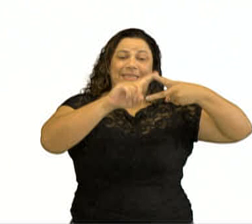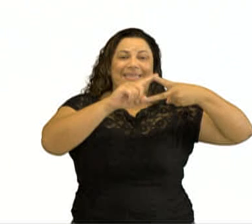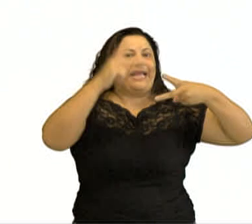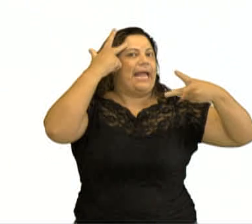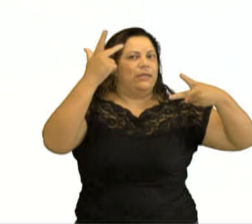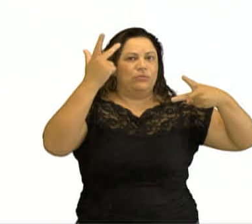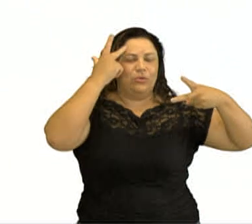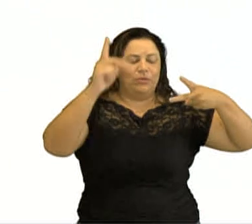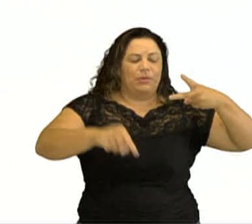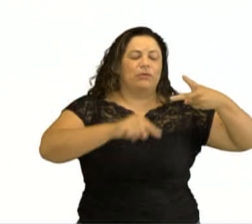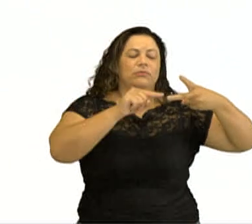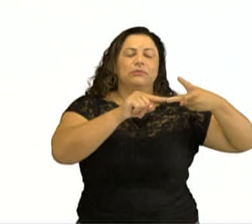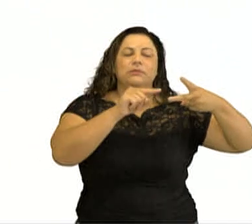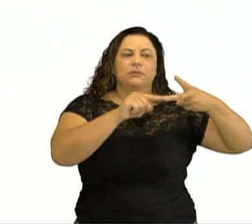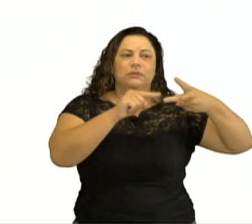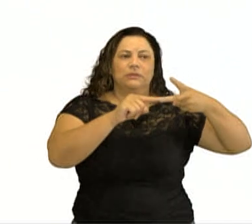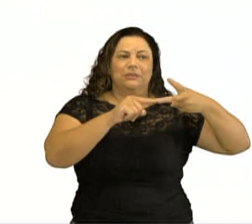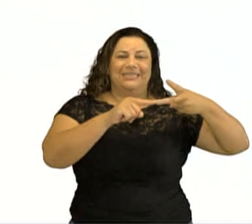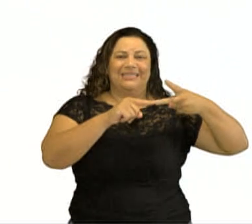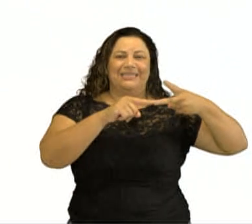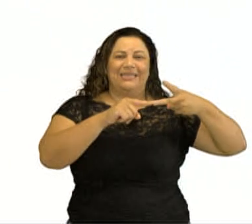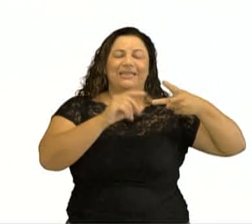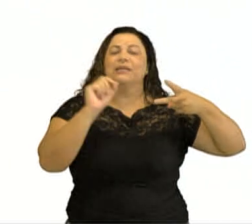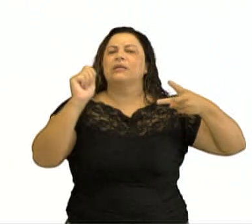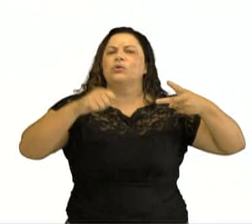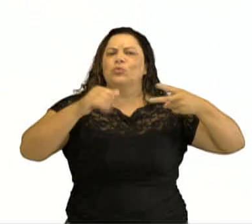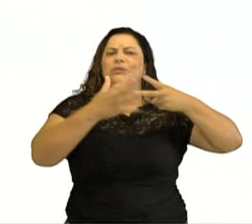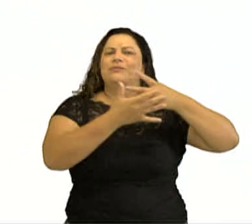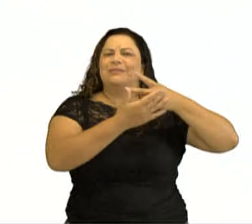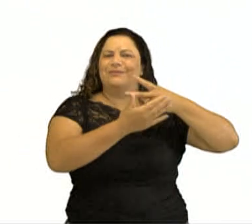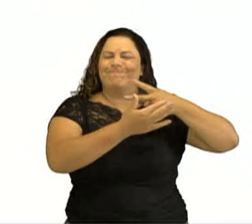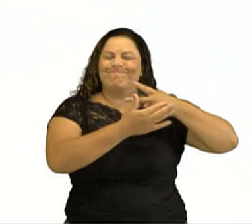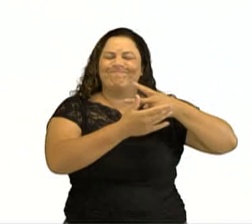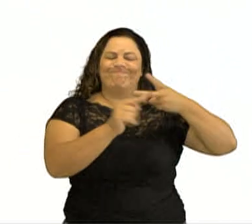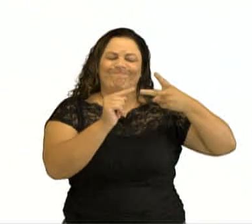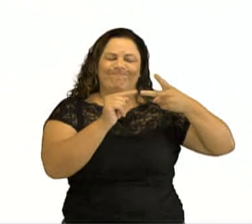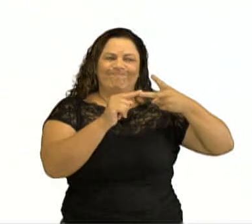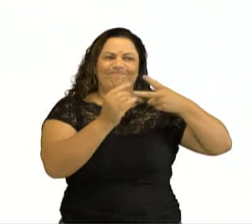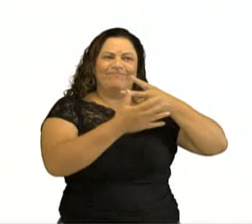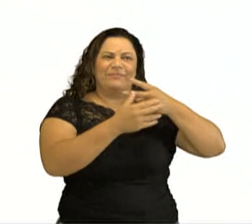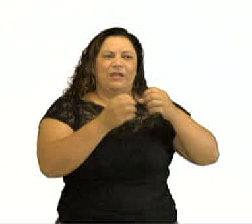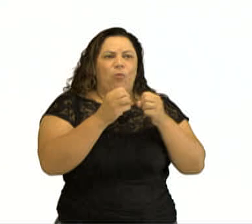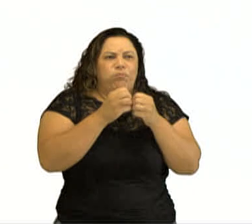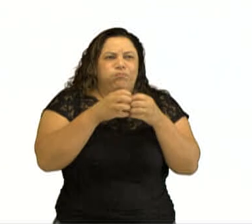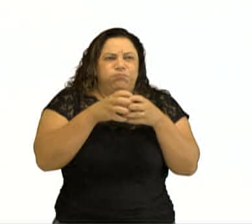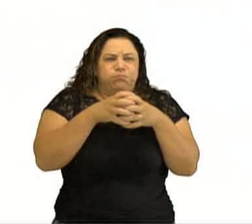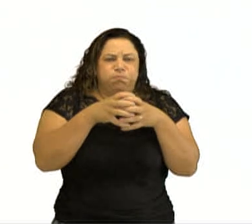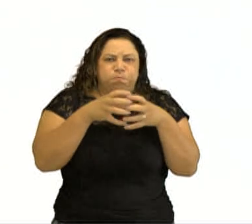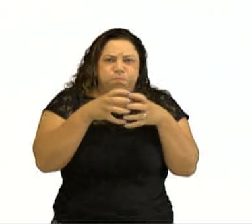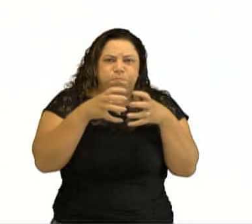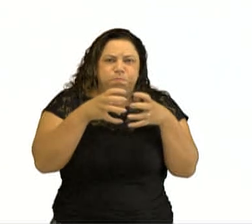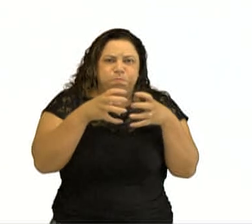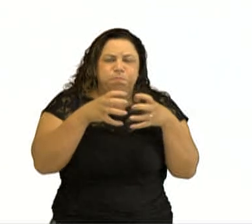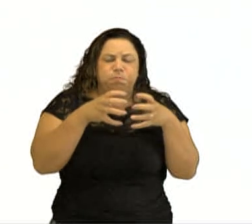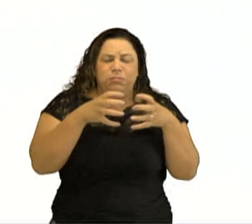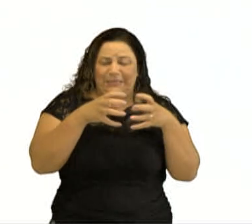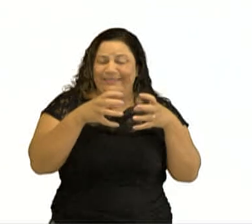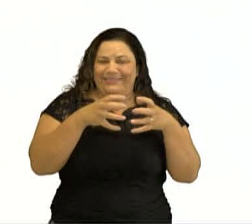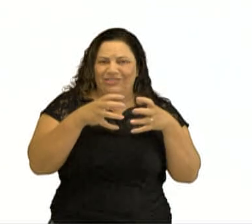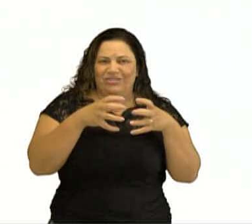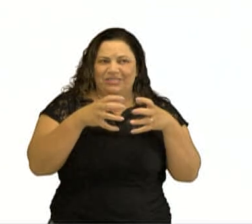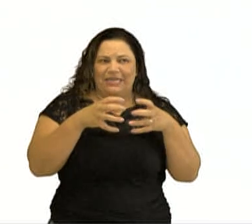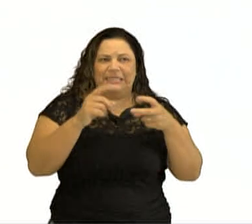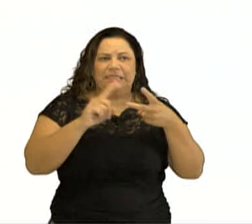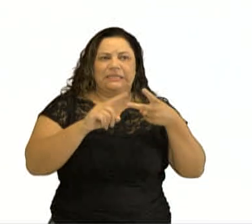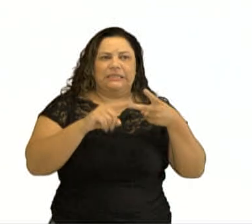está atacado pelos vírus. Percebam a diferença nas células, elas ficam um pouco inchadas, um pouco danificadas.